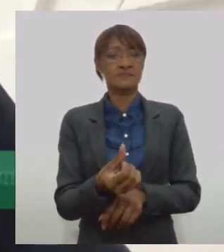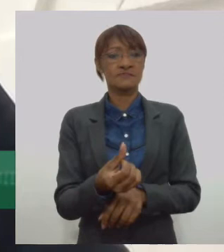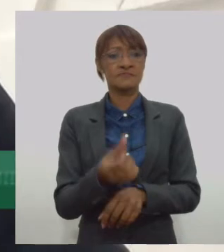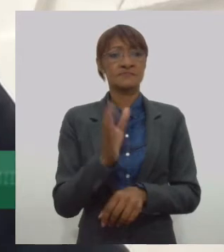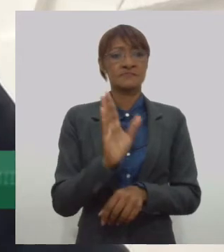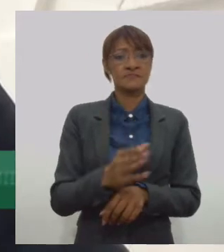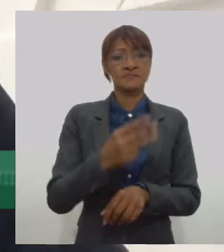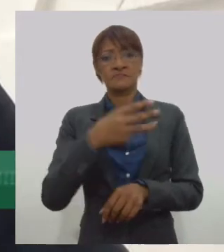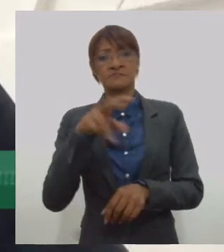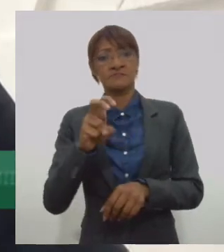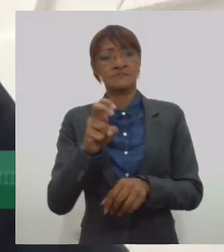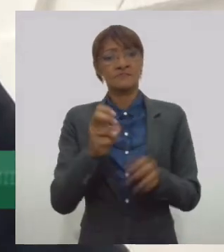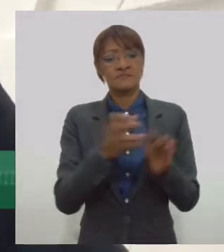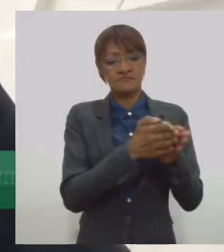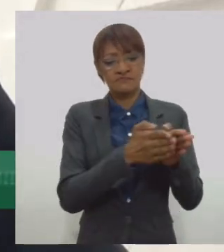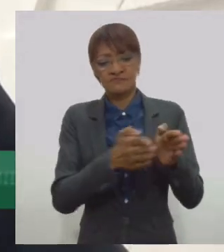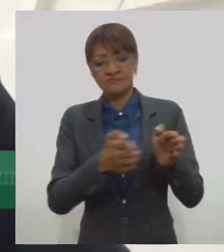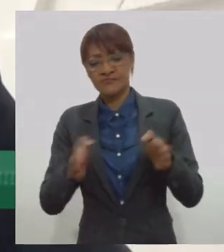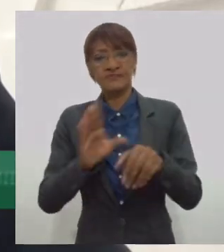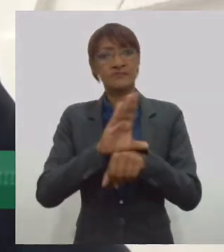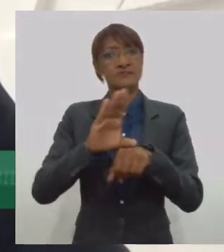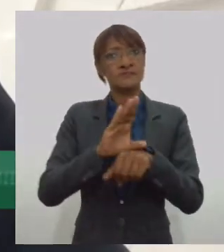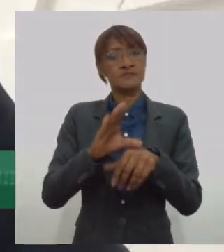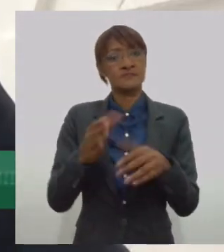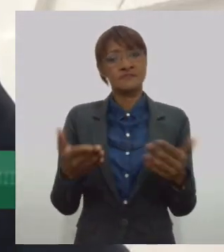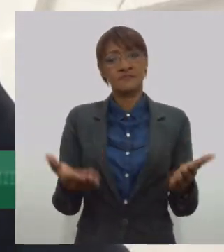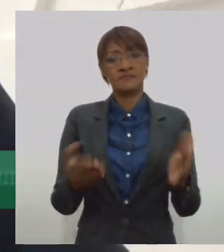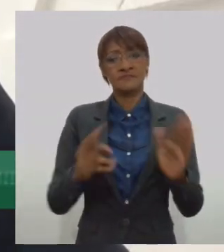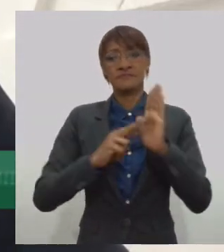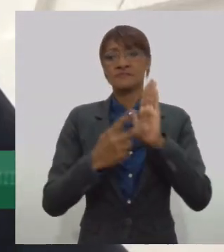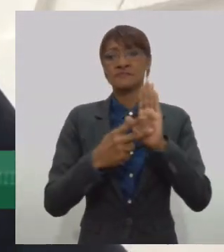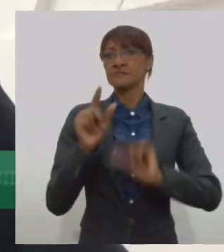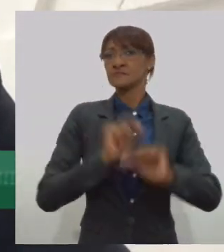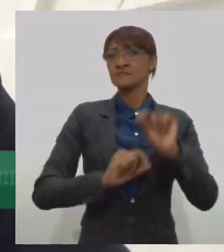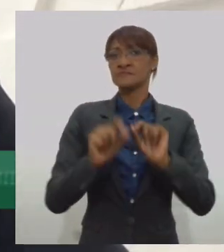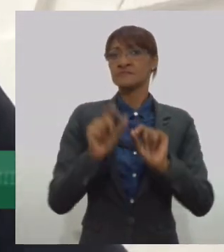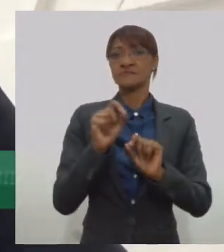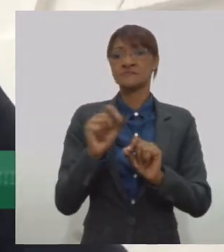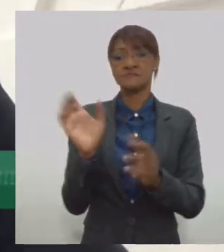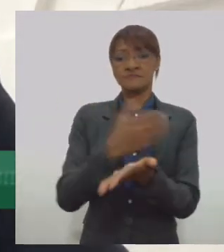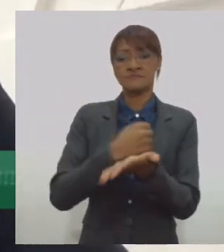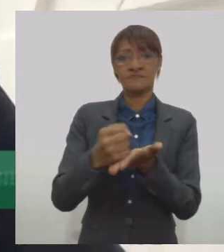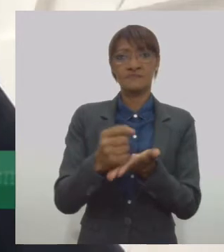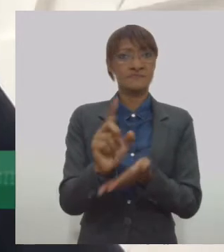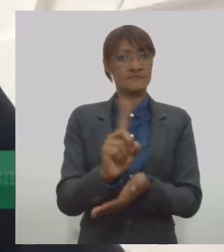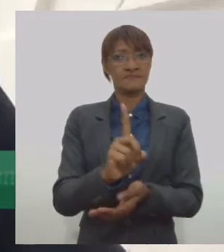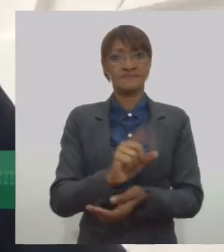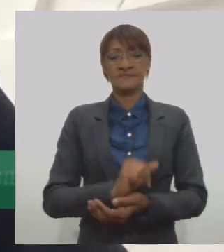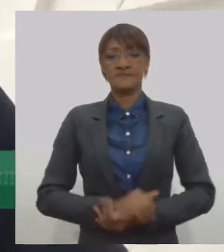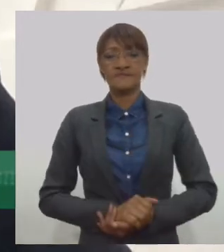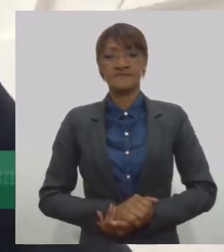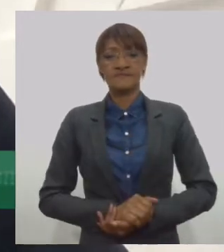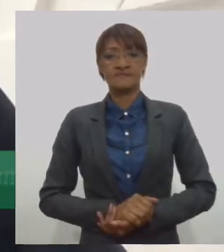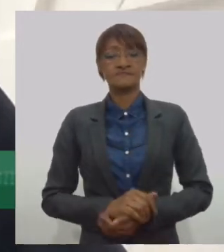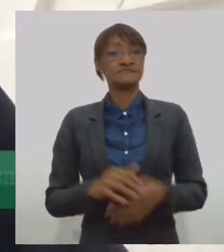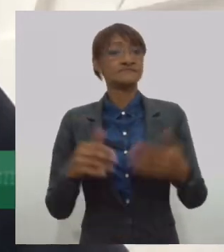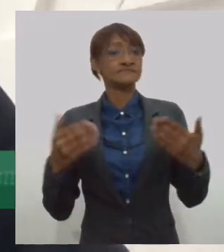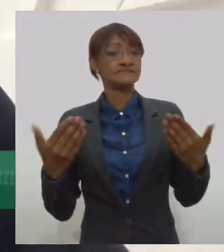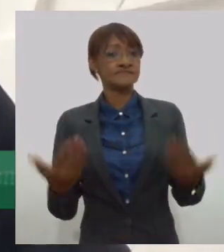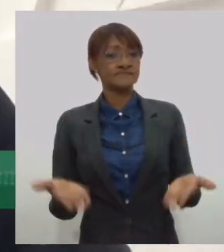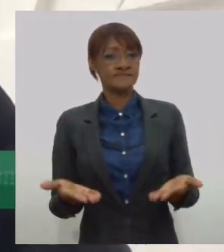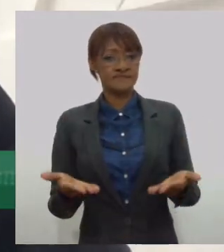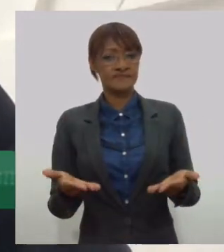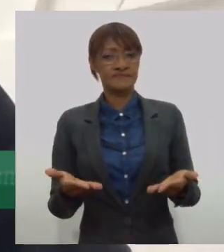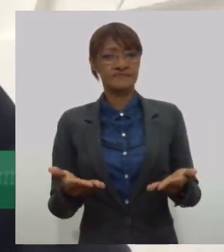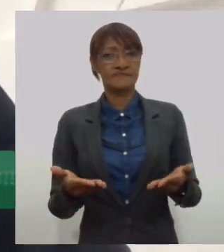35 anos de Constituição. Então, isso não quer dizer que seja uma Constituição ultrapassada de forma alguma. Então, esta lei, a